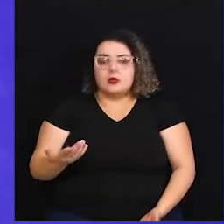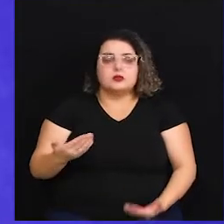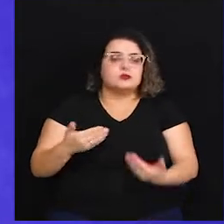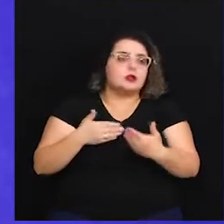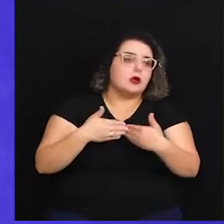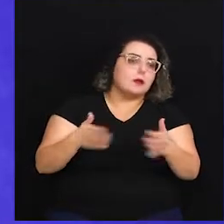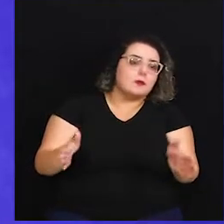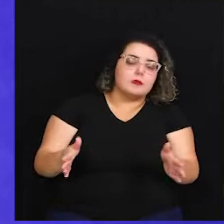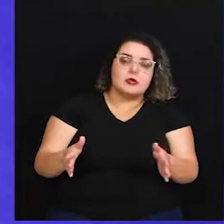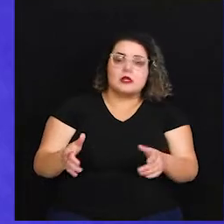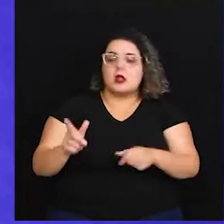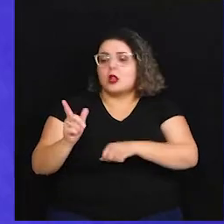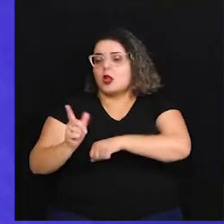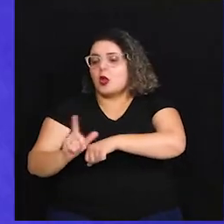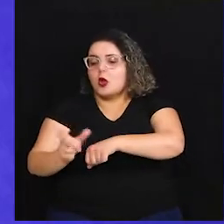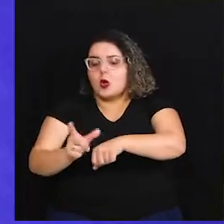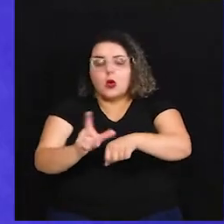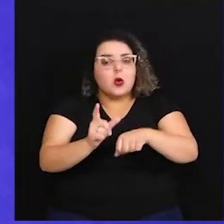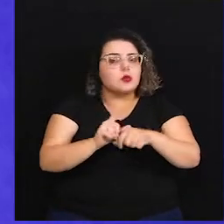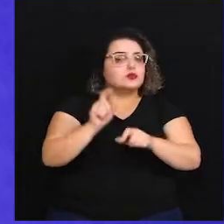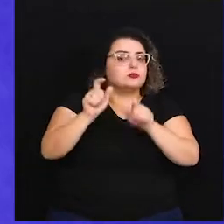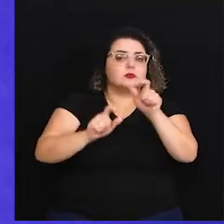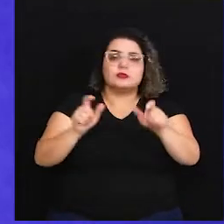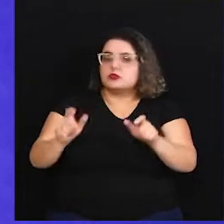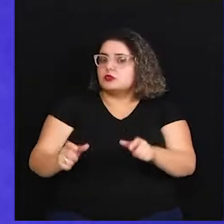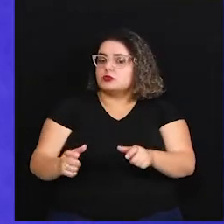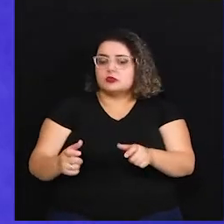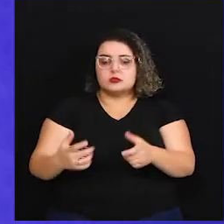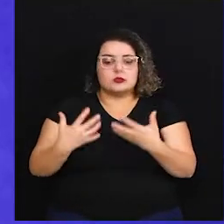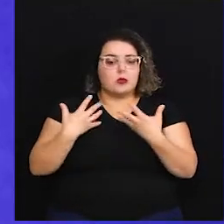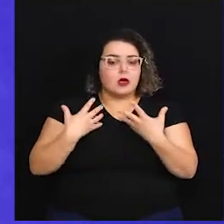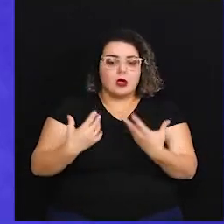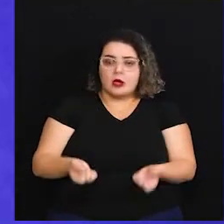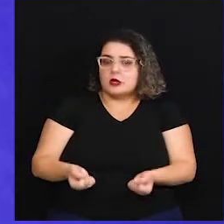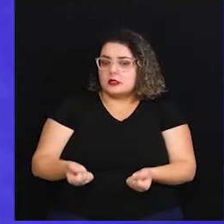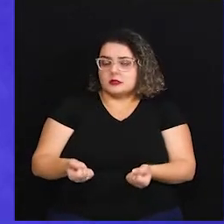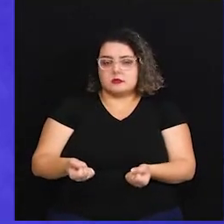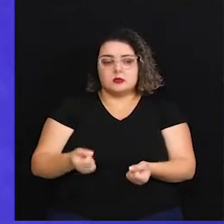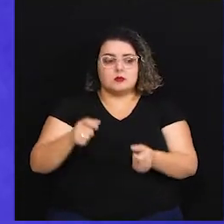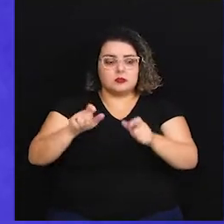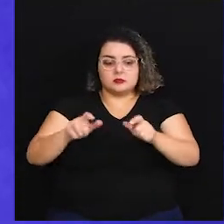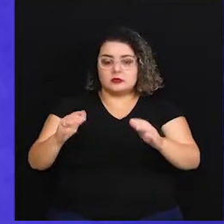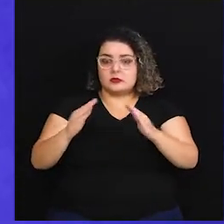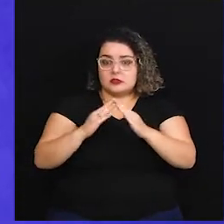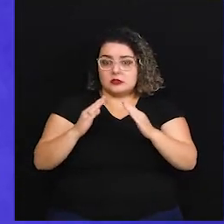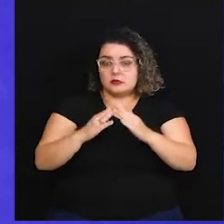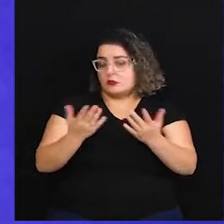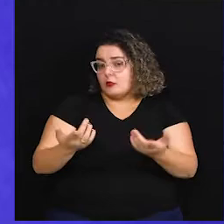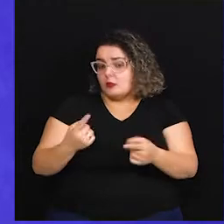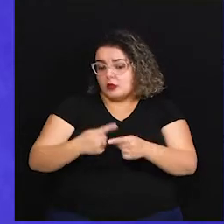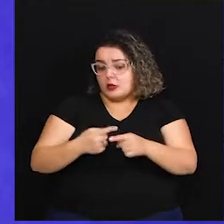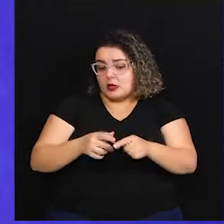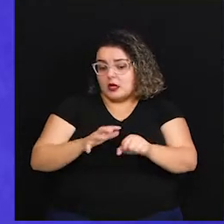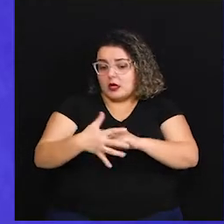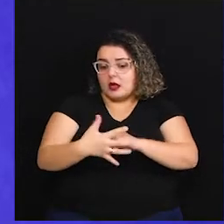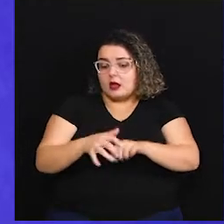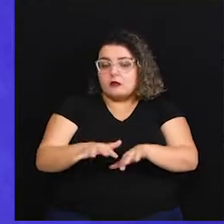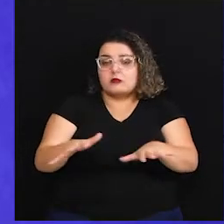o comércio, muitas pessoas não recebiam os outros em casa em função da